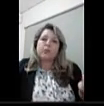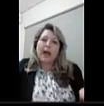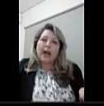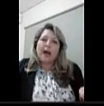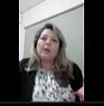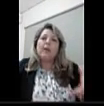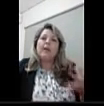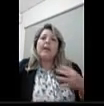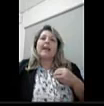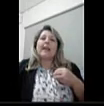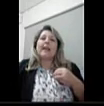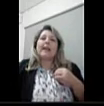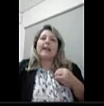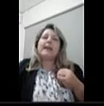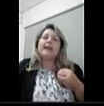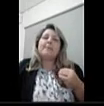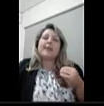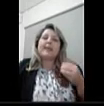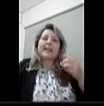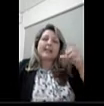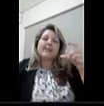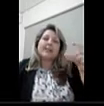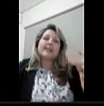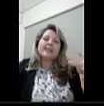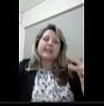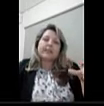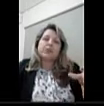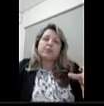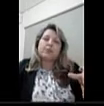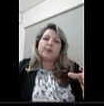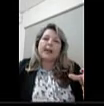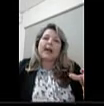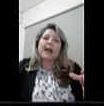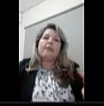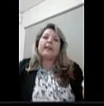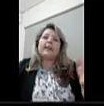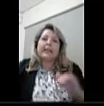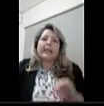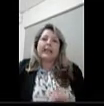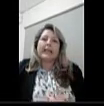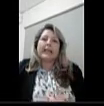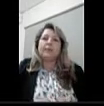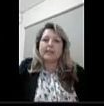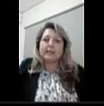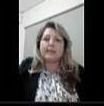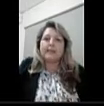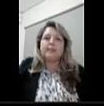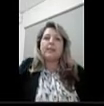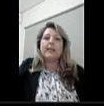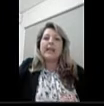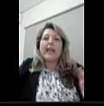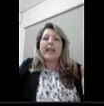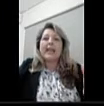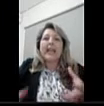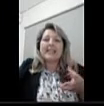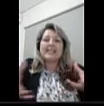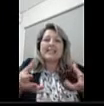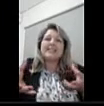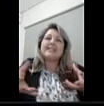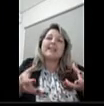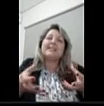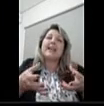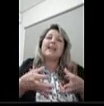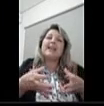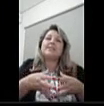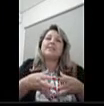visual, para que ele, às vezes, através de uma palavra, ele lembre do restante, essas